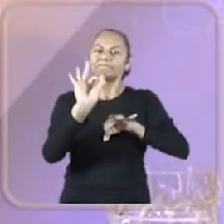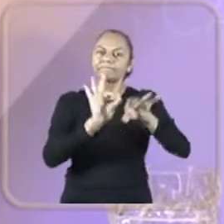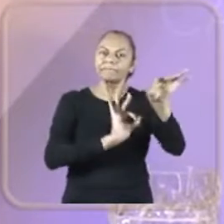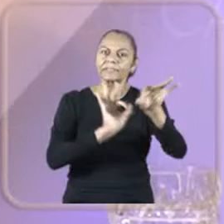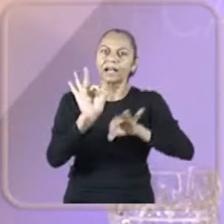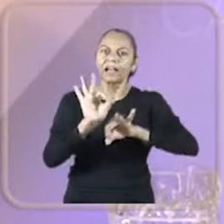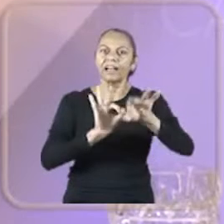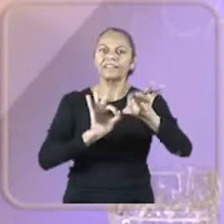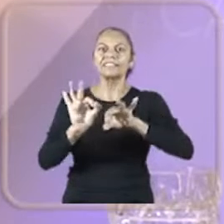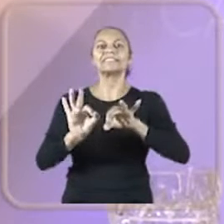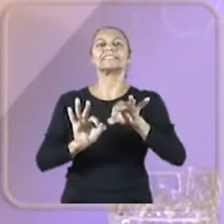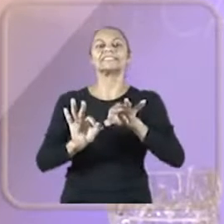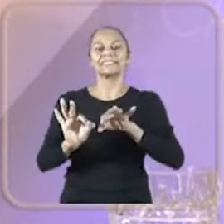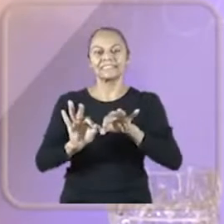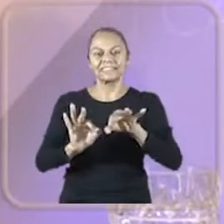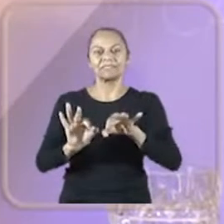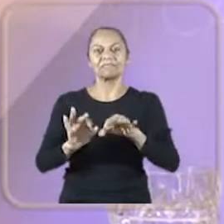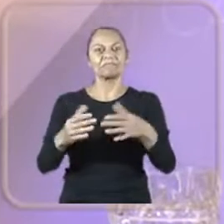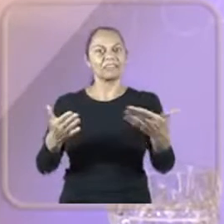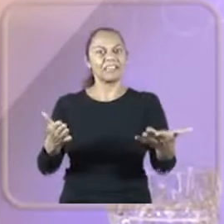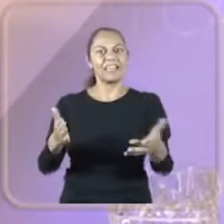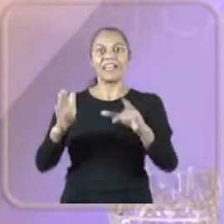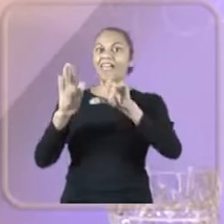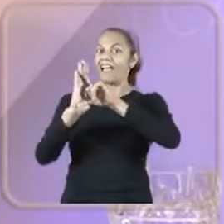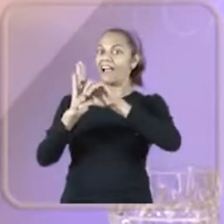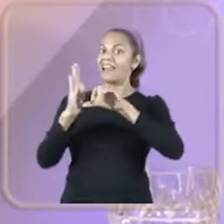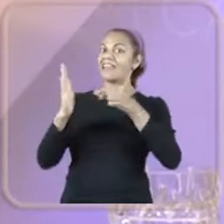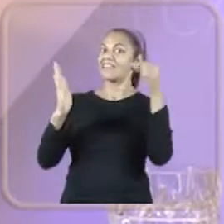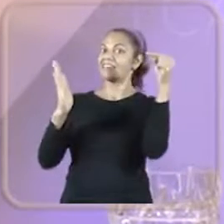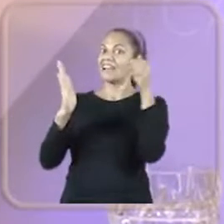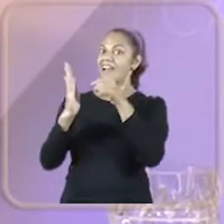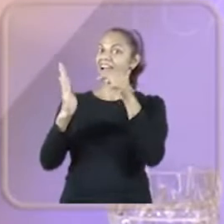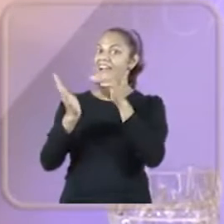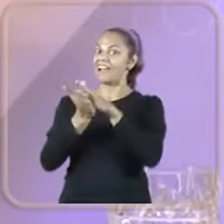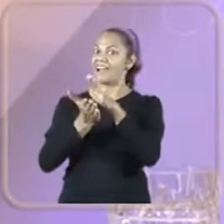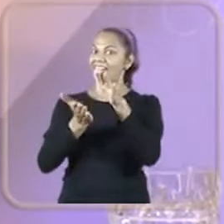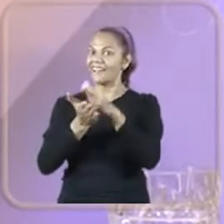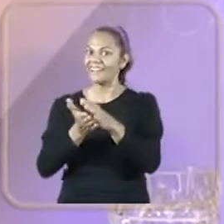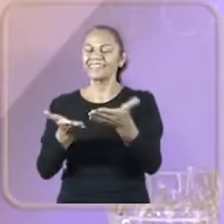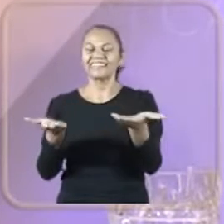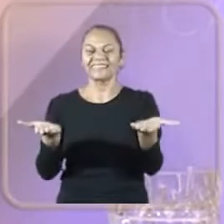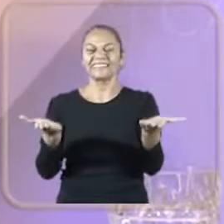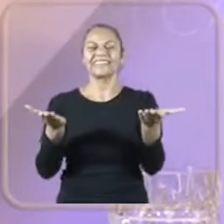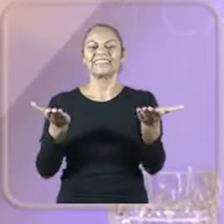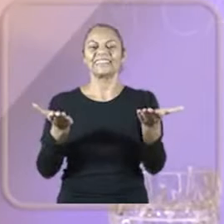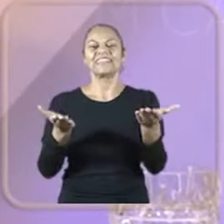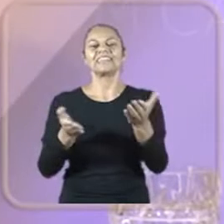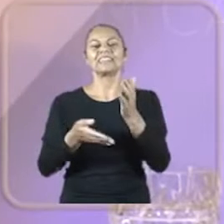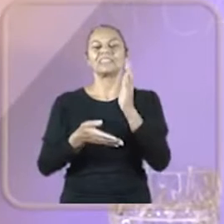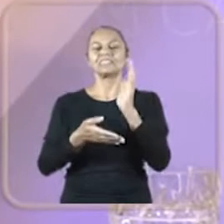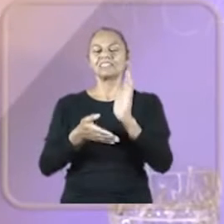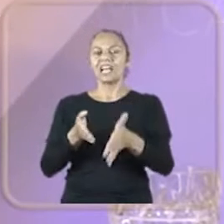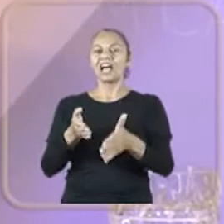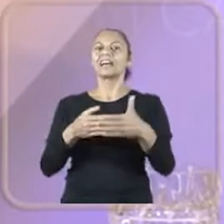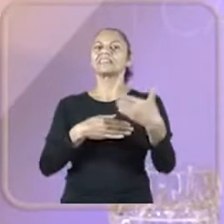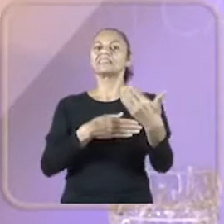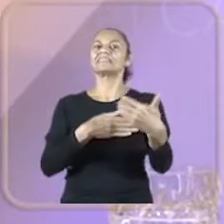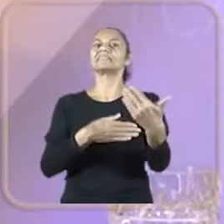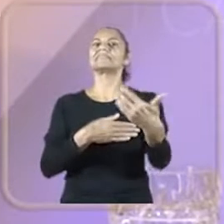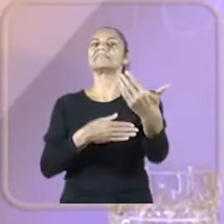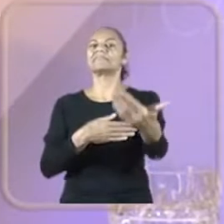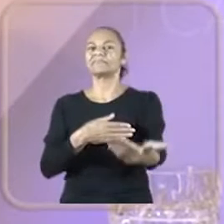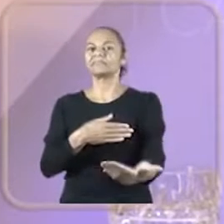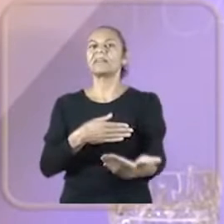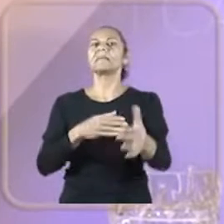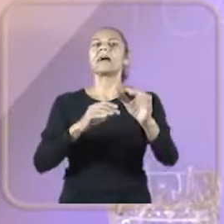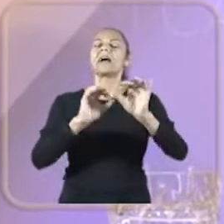está se organizando para isso, né? E lembrando, a lei entra em vigor na data da sua publicação, então a gente já está caminhando para 31